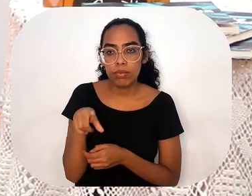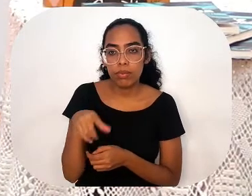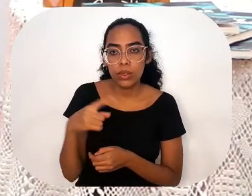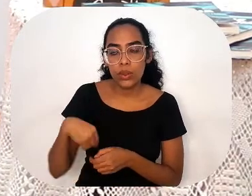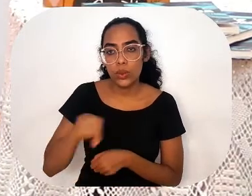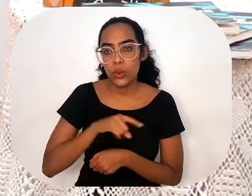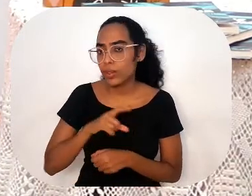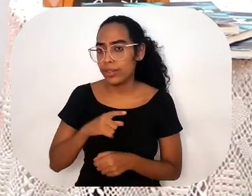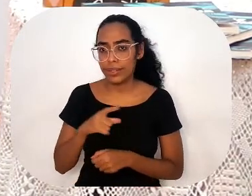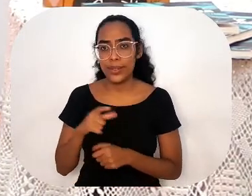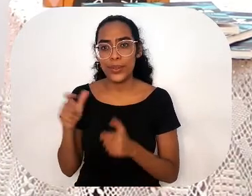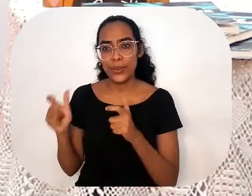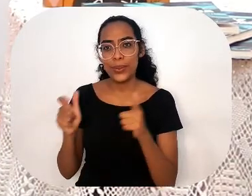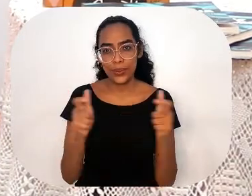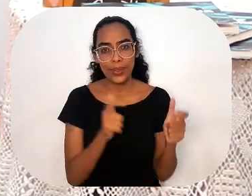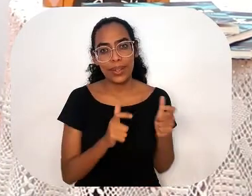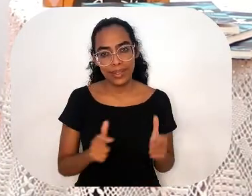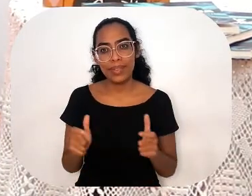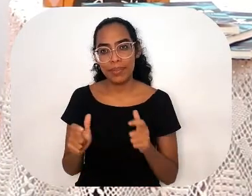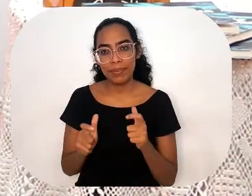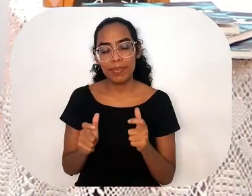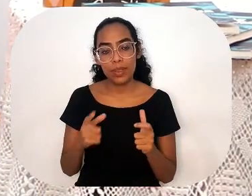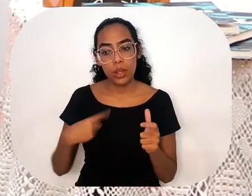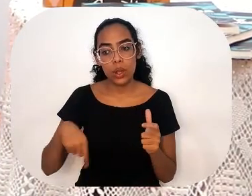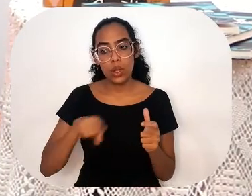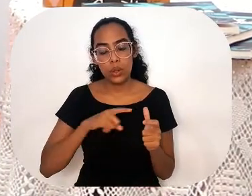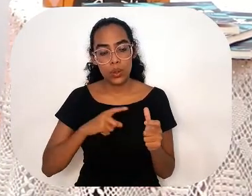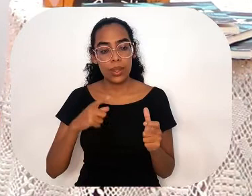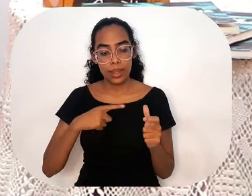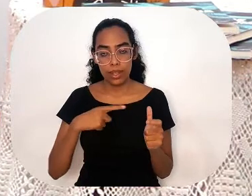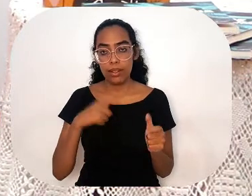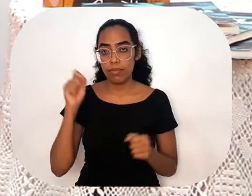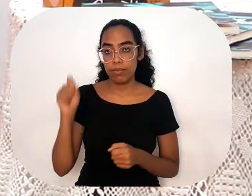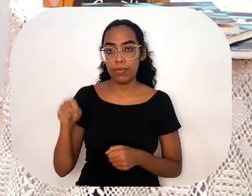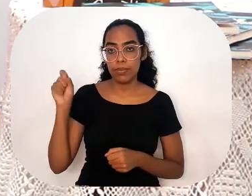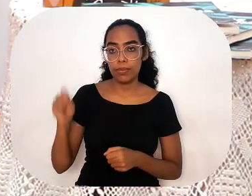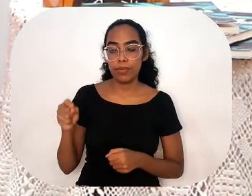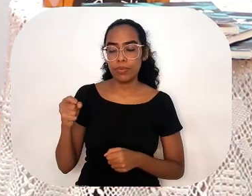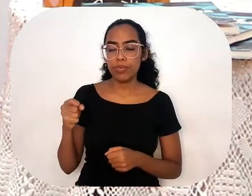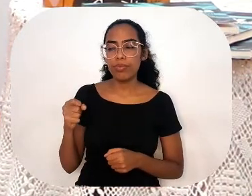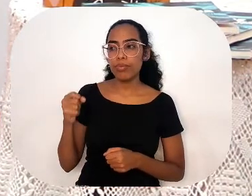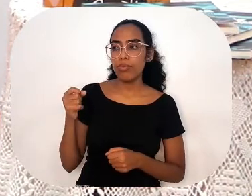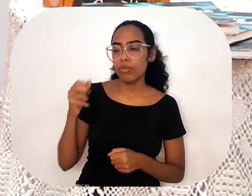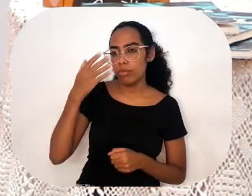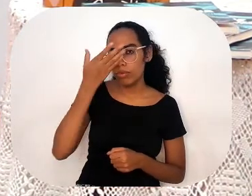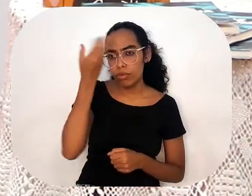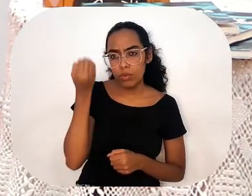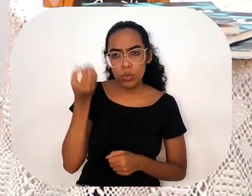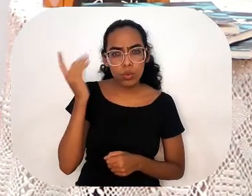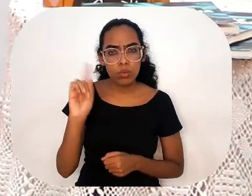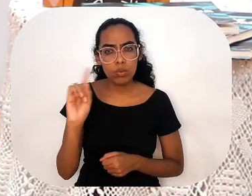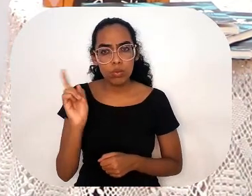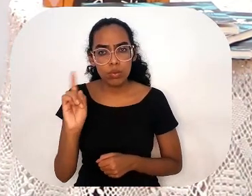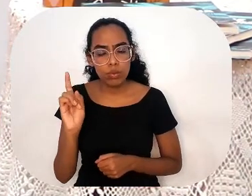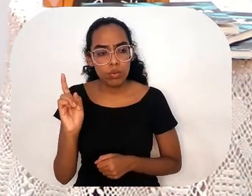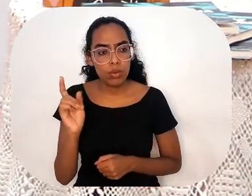apaixonado certo Todos nós temos lugares Todos nós temos aqueles lugares dos quais a gente